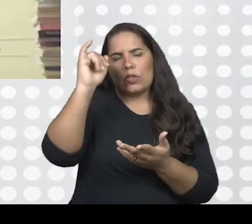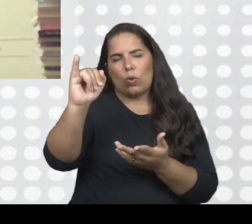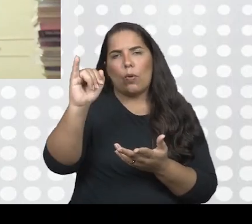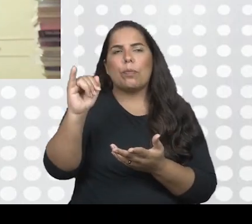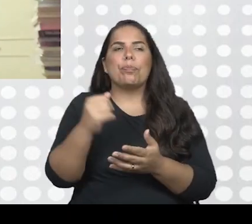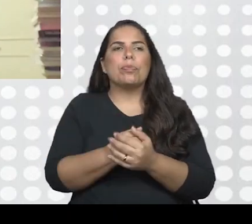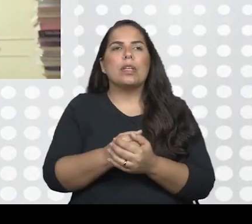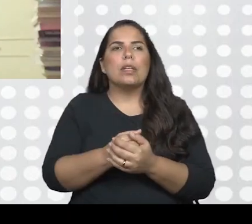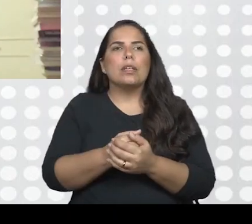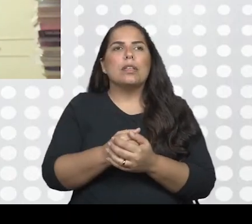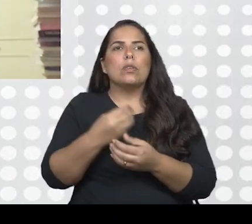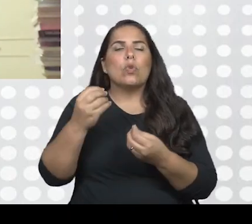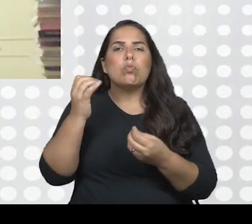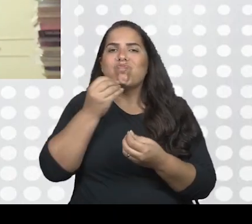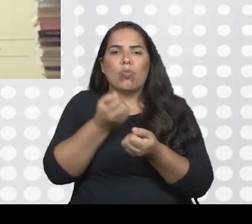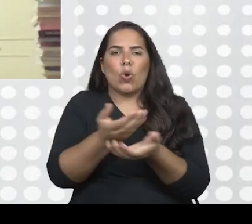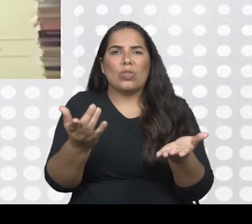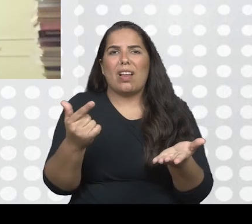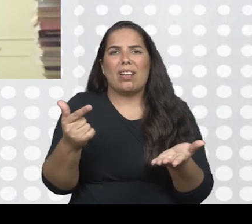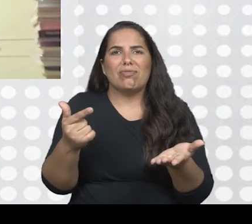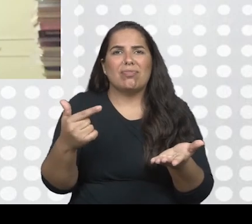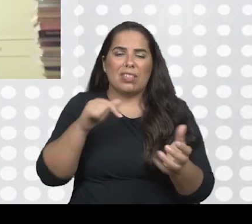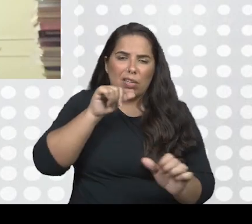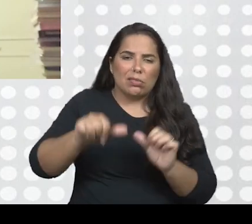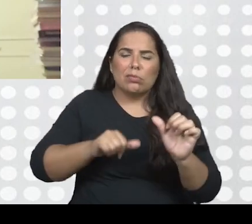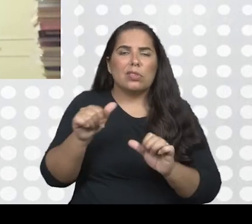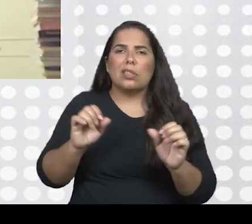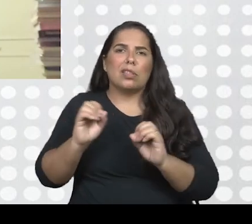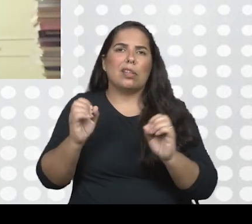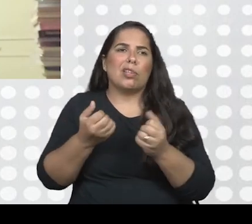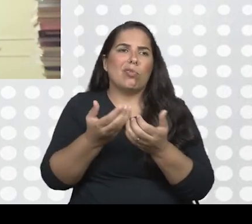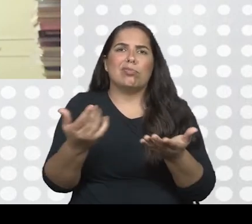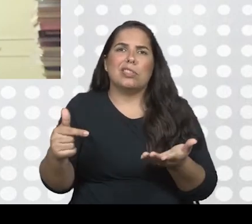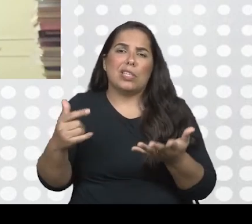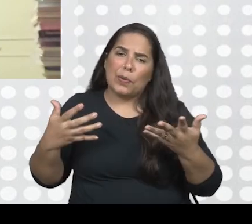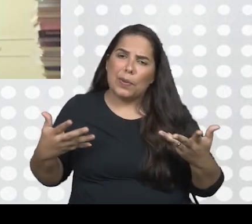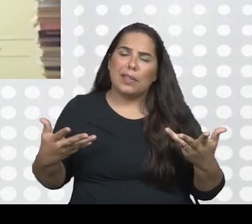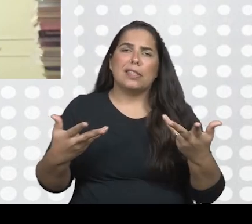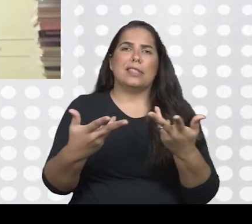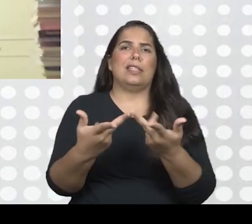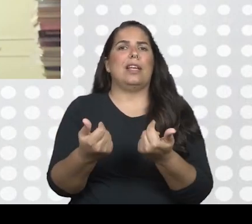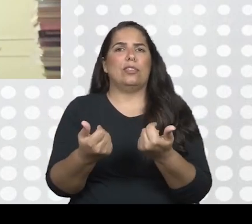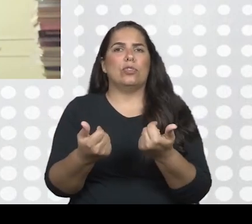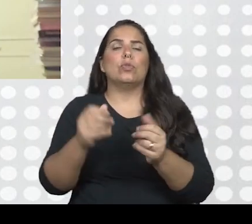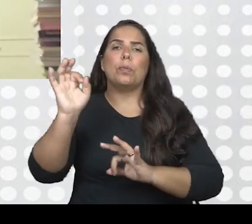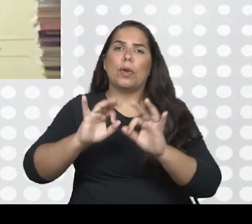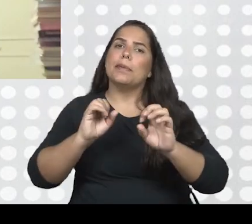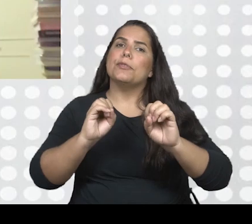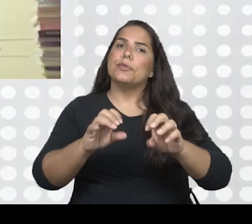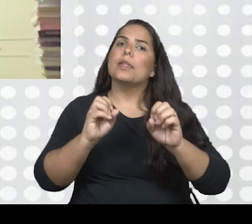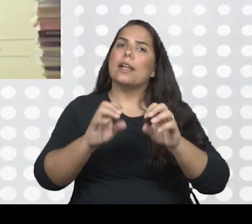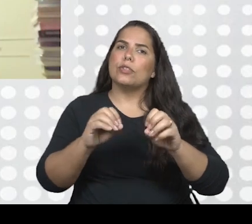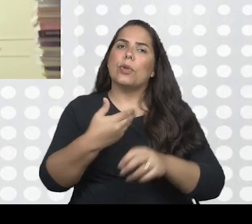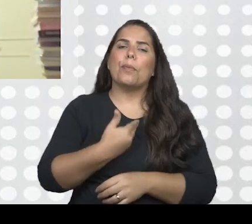intelectual, não oportunizavam a mudança nas oportunidades e qualidades nos programas